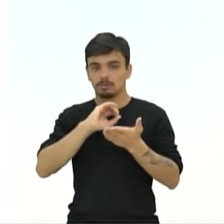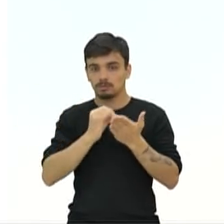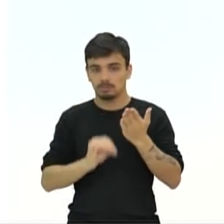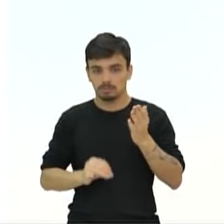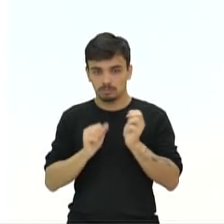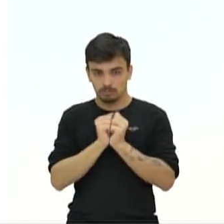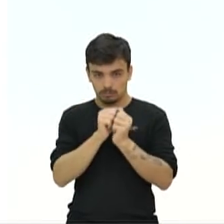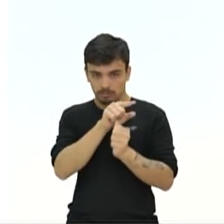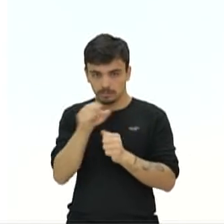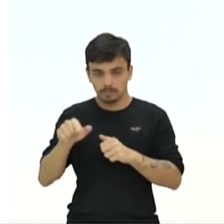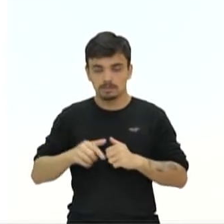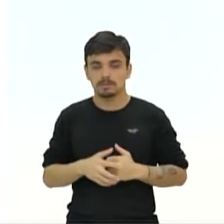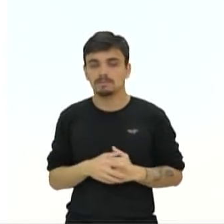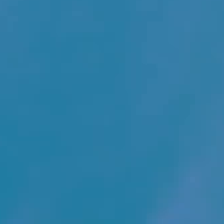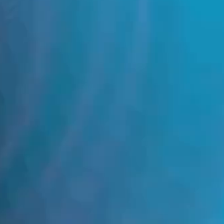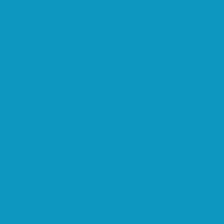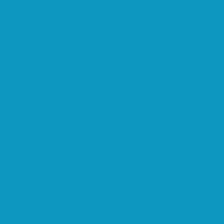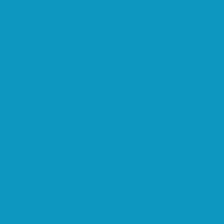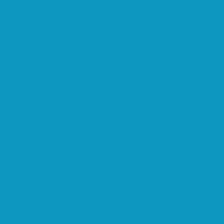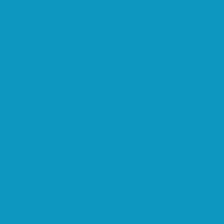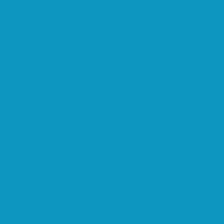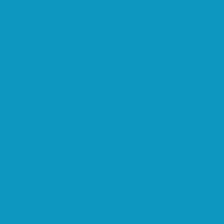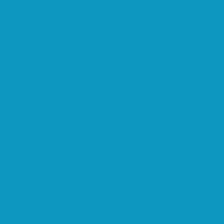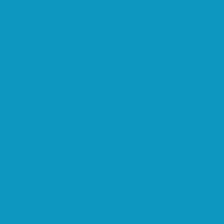corrige com vocês.